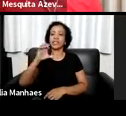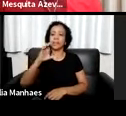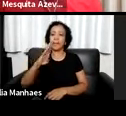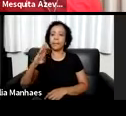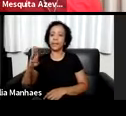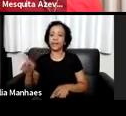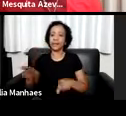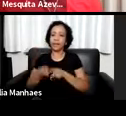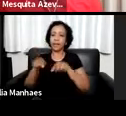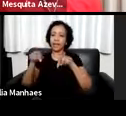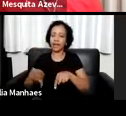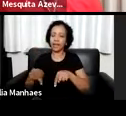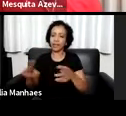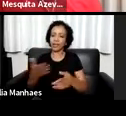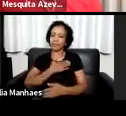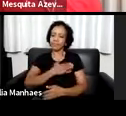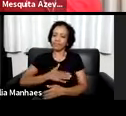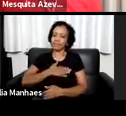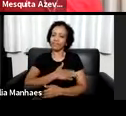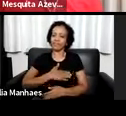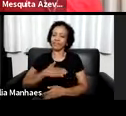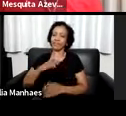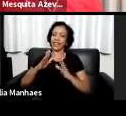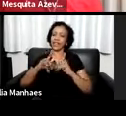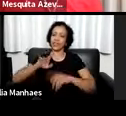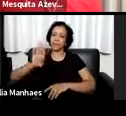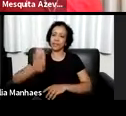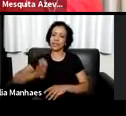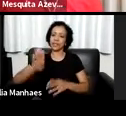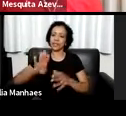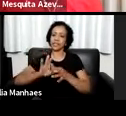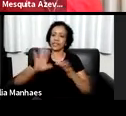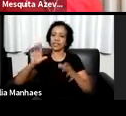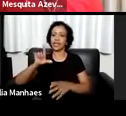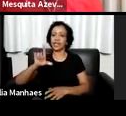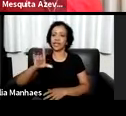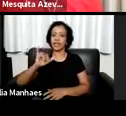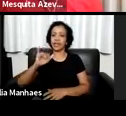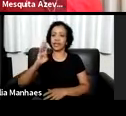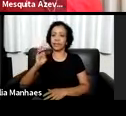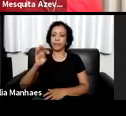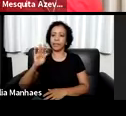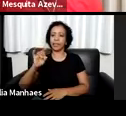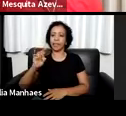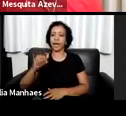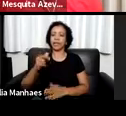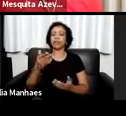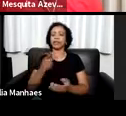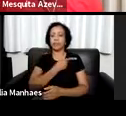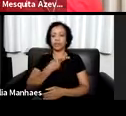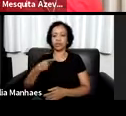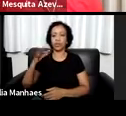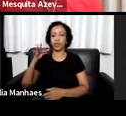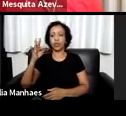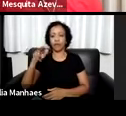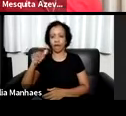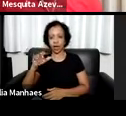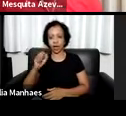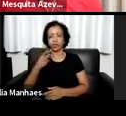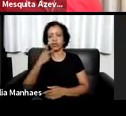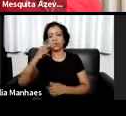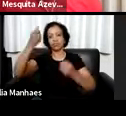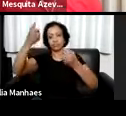Fausto de Aguiar de Vasconcelos, da Igreja Batista da Liberdade, que dará a palavra, então, agora de início da nossa sala de